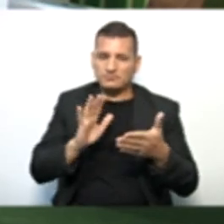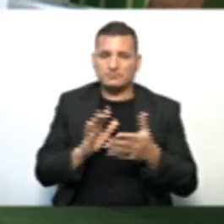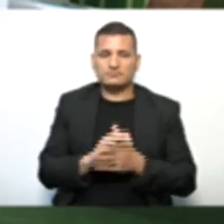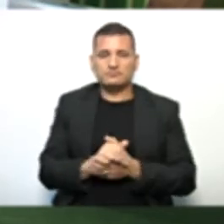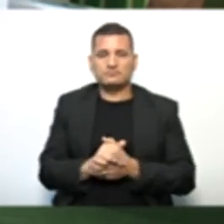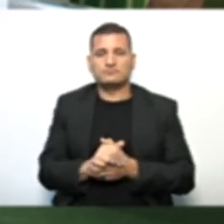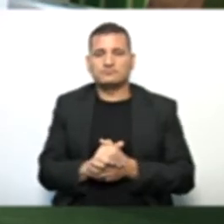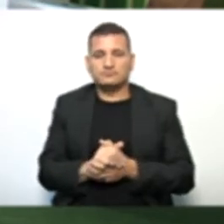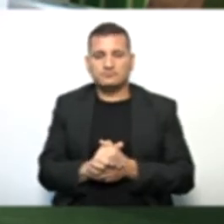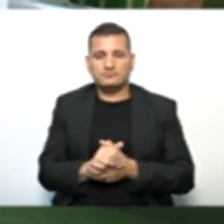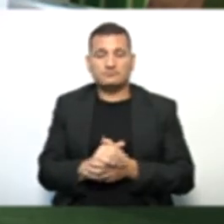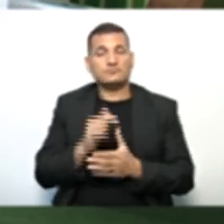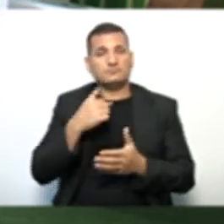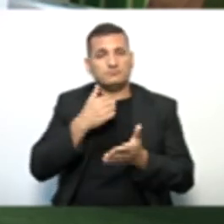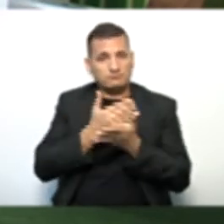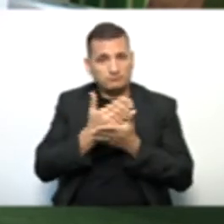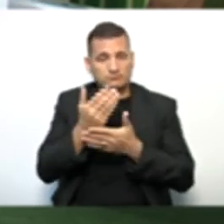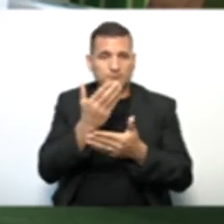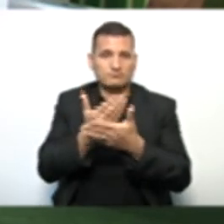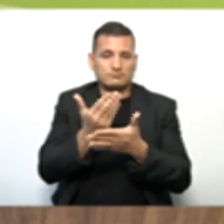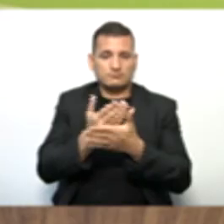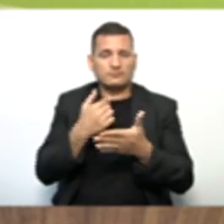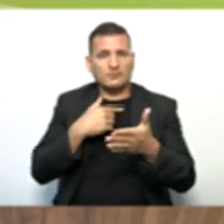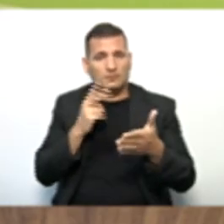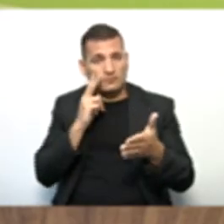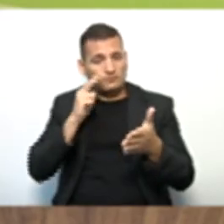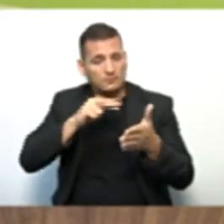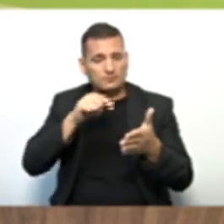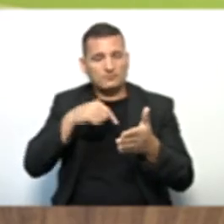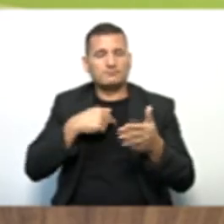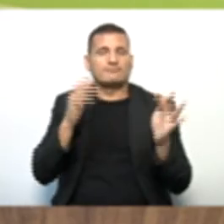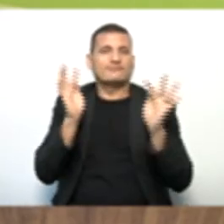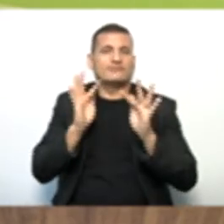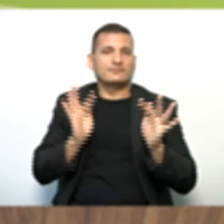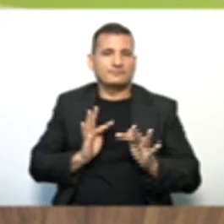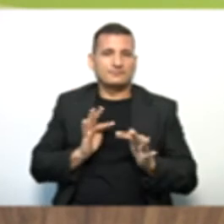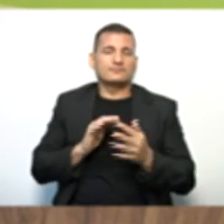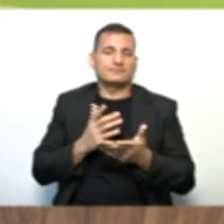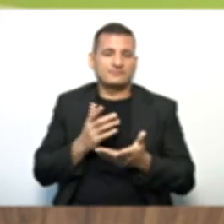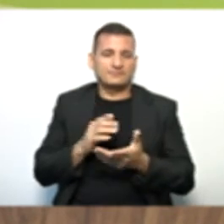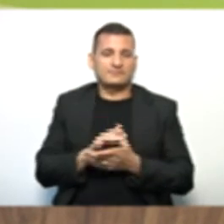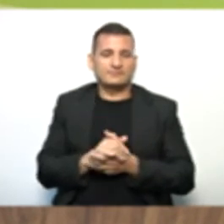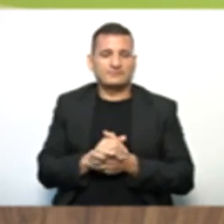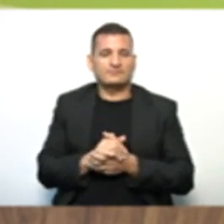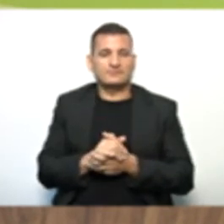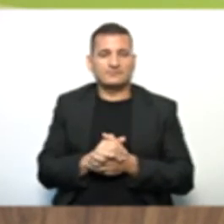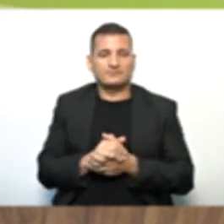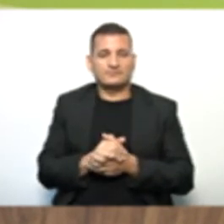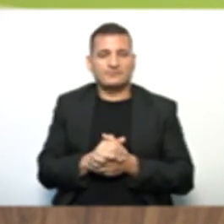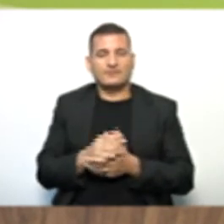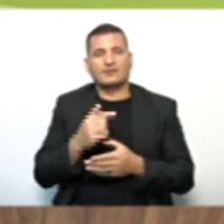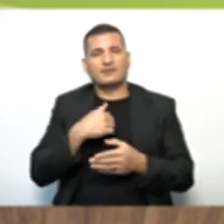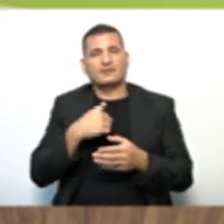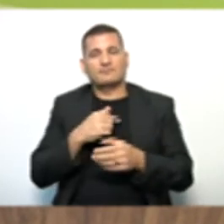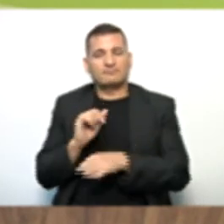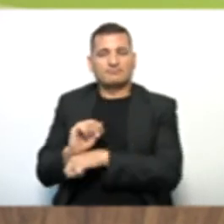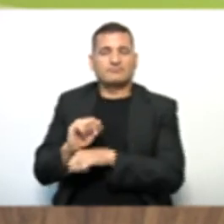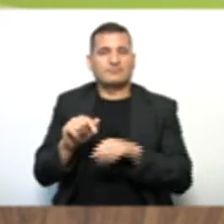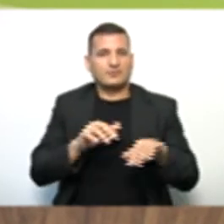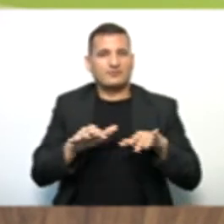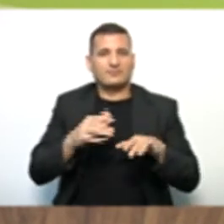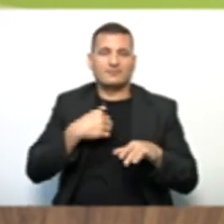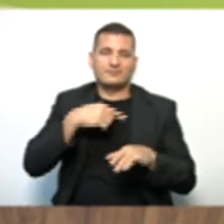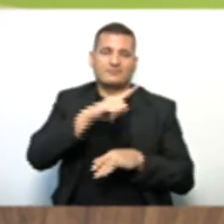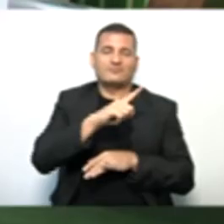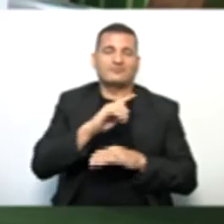verdade, quando eu comecei a estudar, que eu vi isso aí, eu fiquei tão feliz que eu até deixei de programar e fui